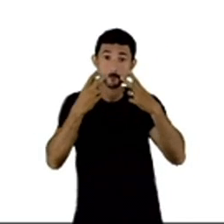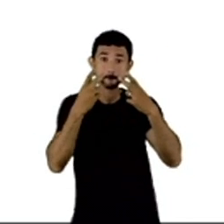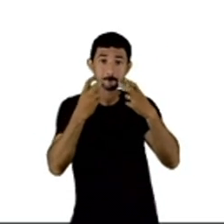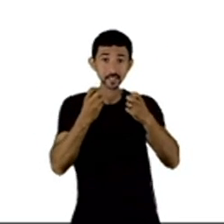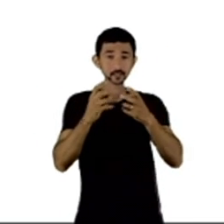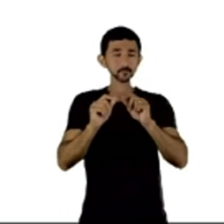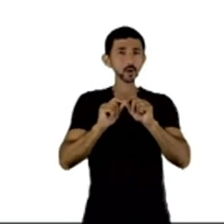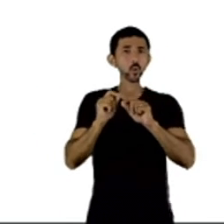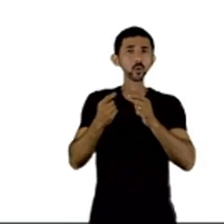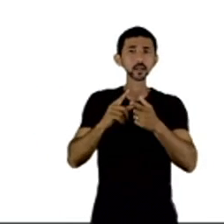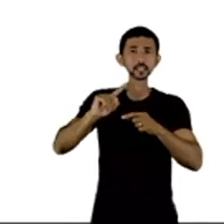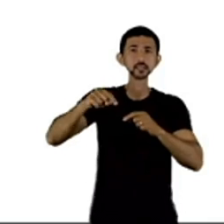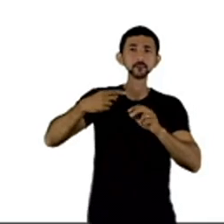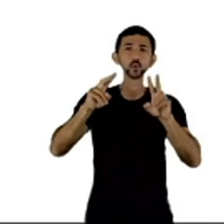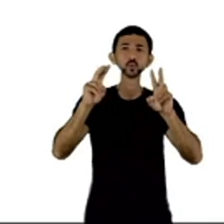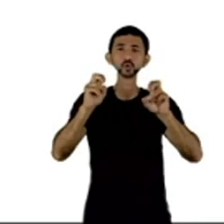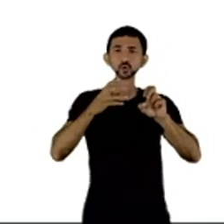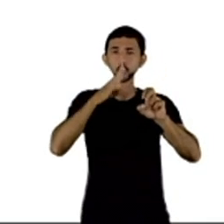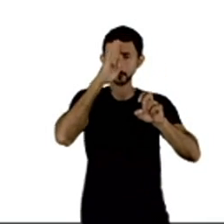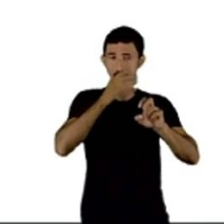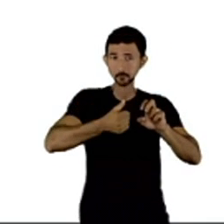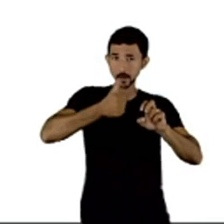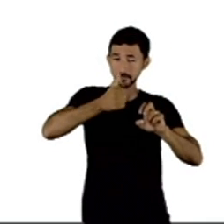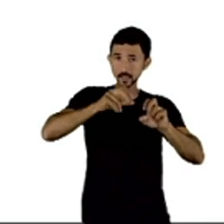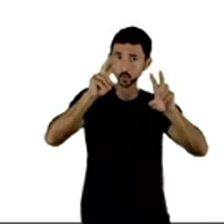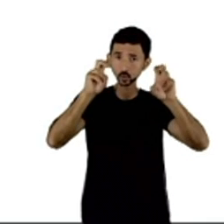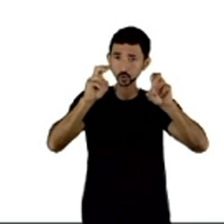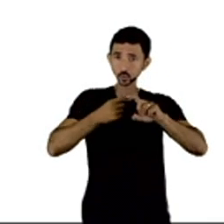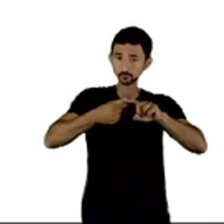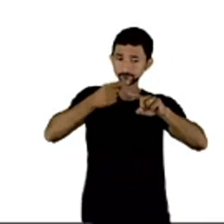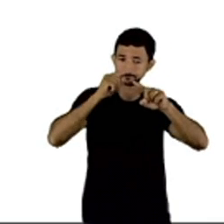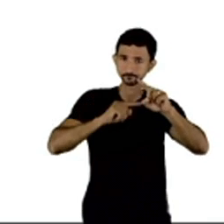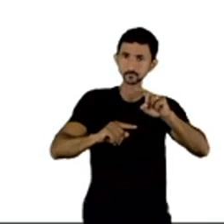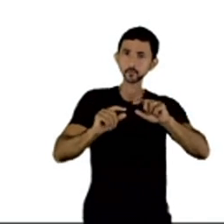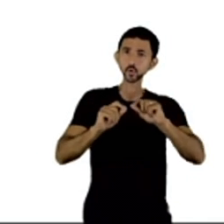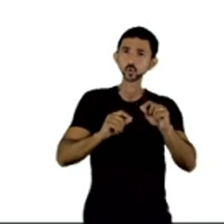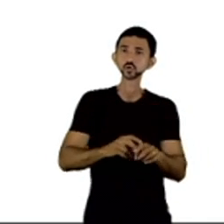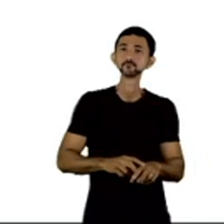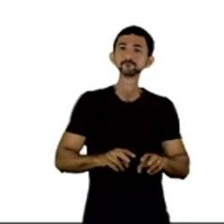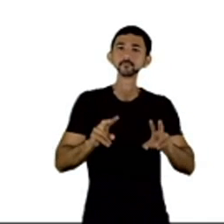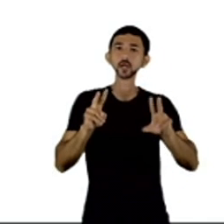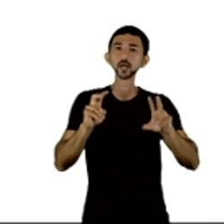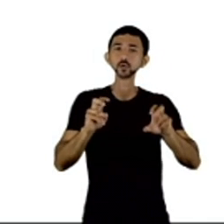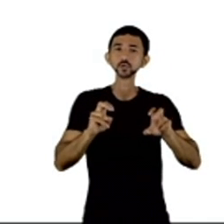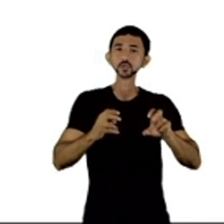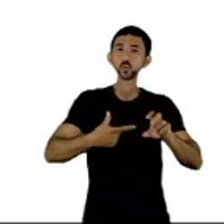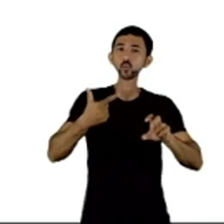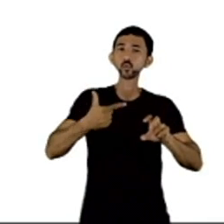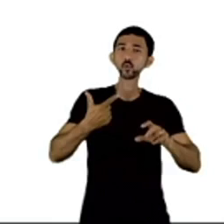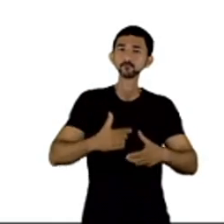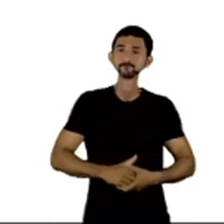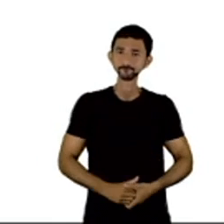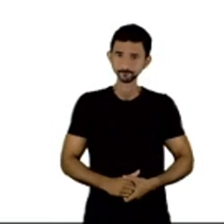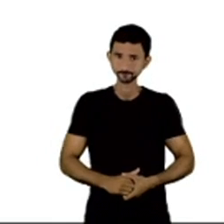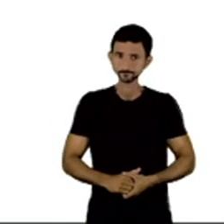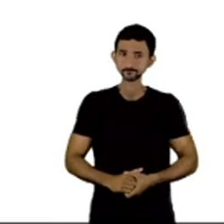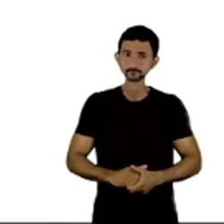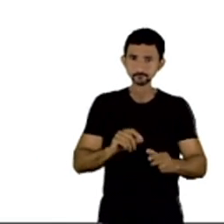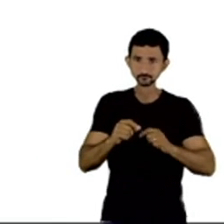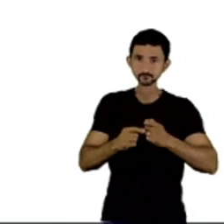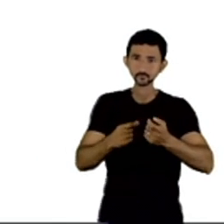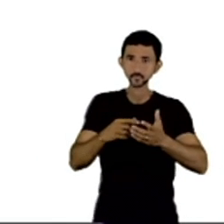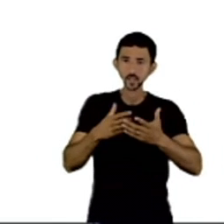comigo que logo depois do título principal, aparece para a gente o título secundário. É ele quem vai